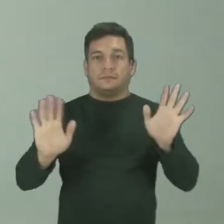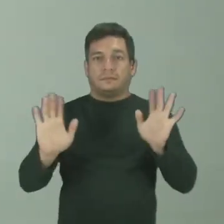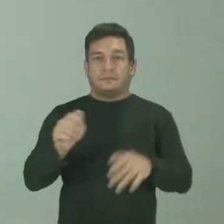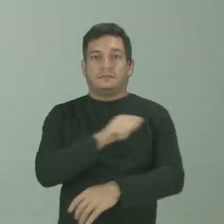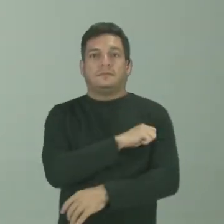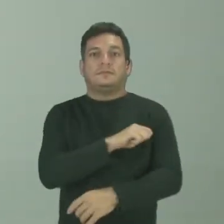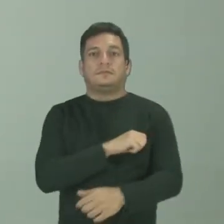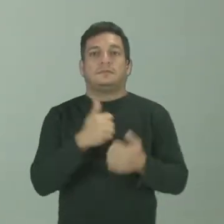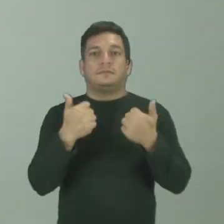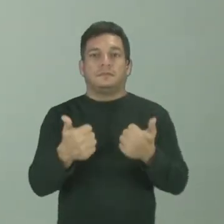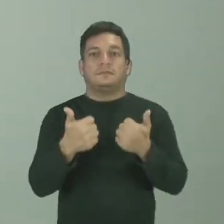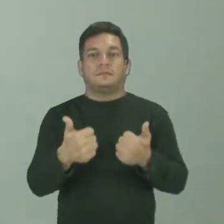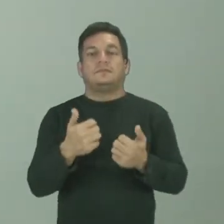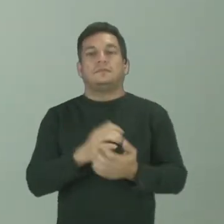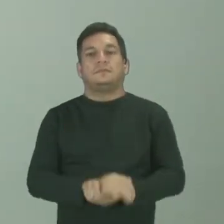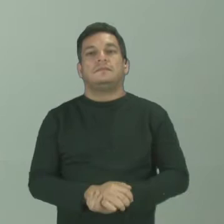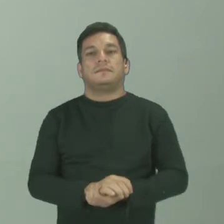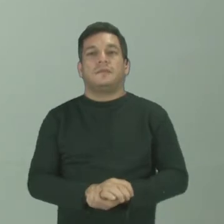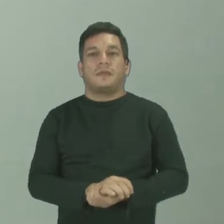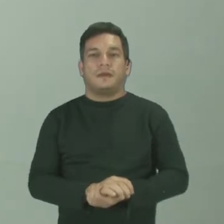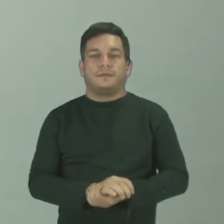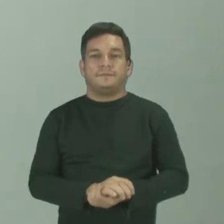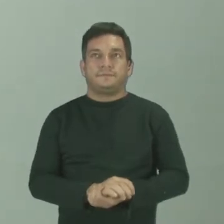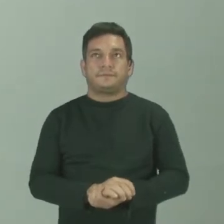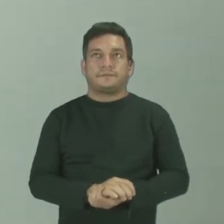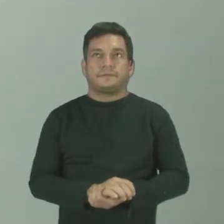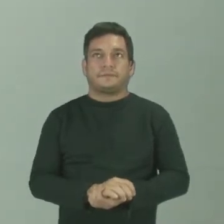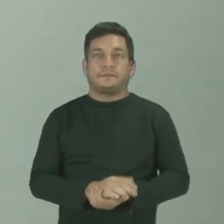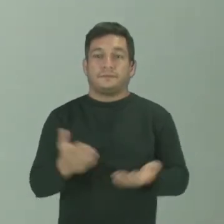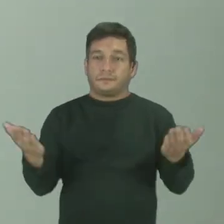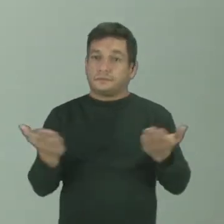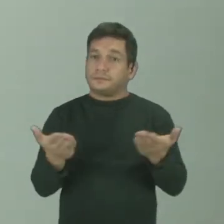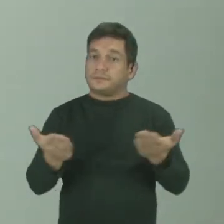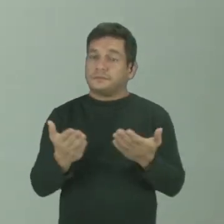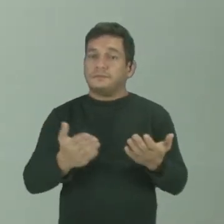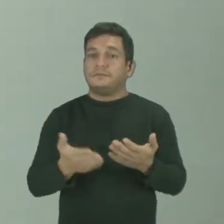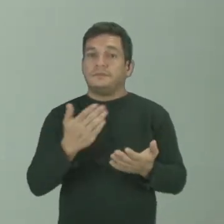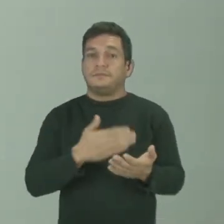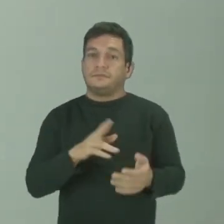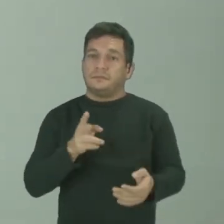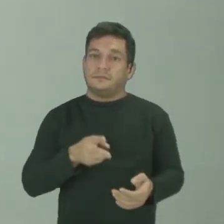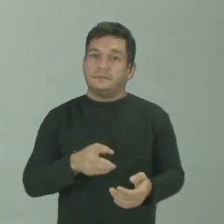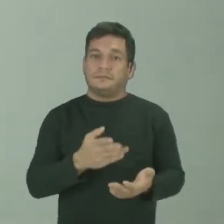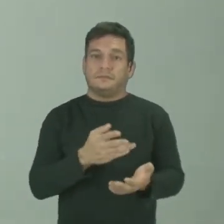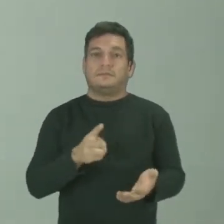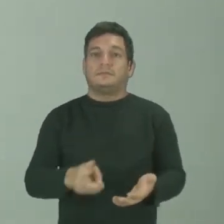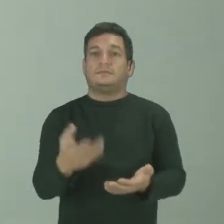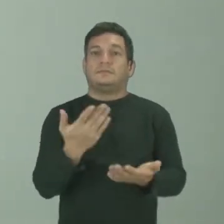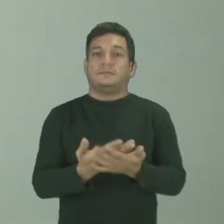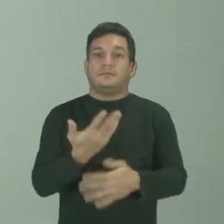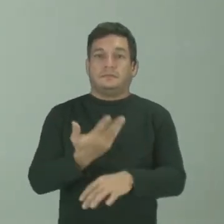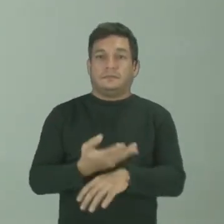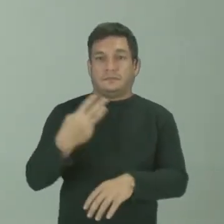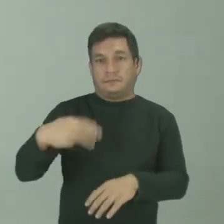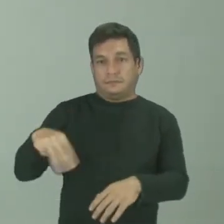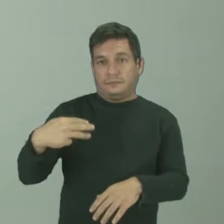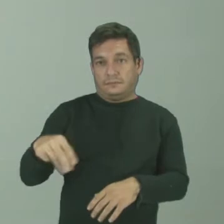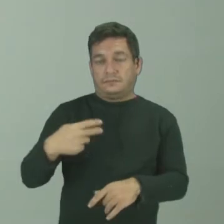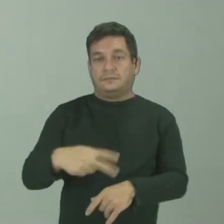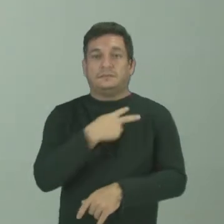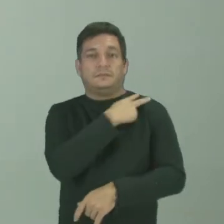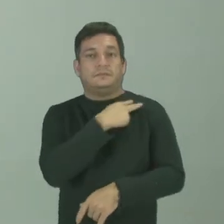Olá pessoal, tudo bem? Espero que estejam todos bem. Hoje nós vamos a mais uma aula de matemática da segunda